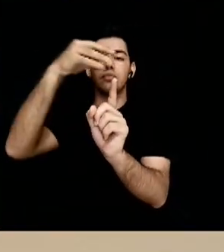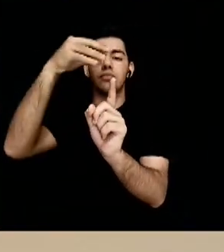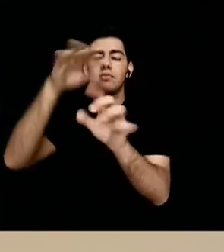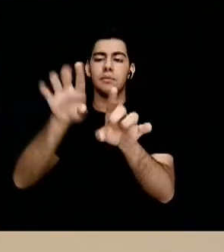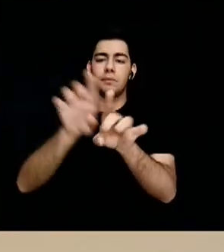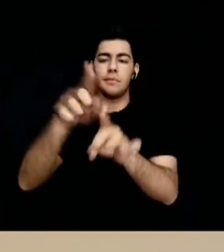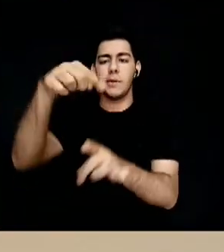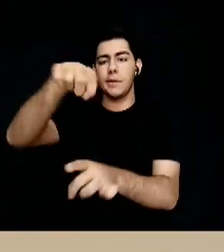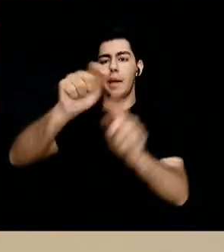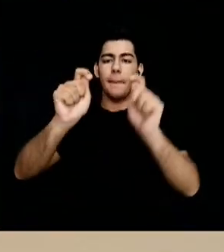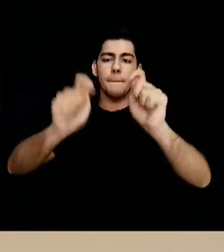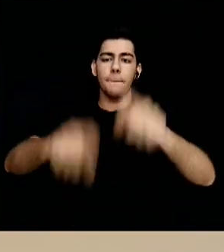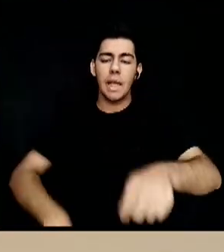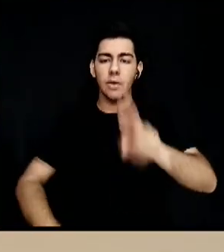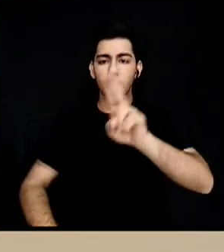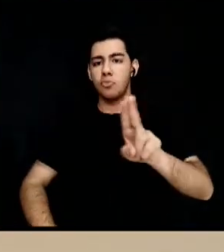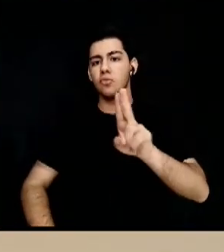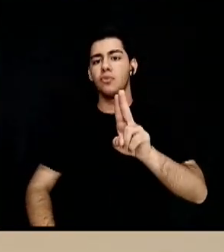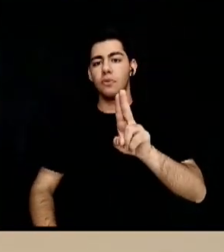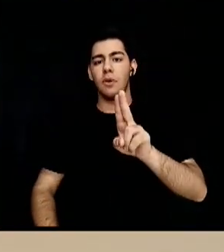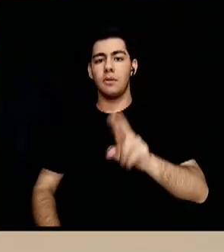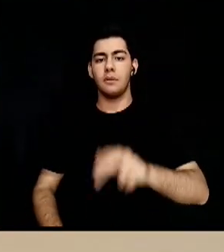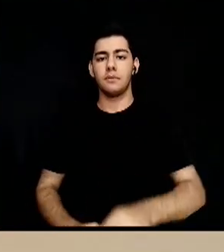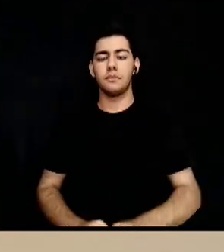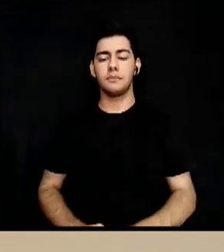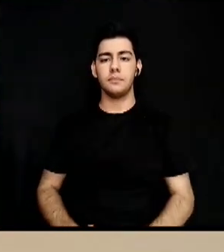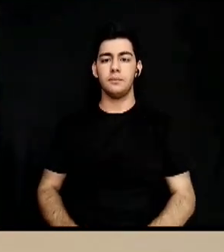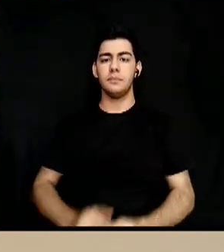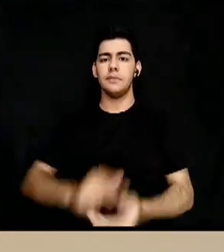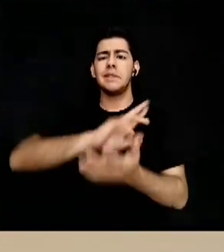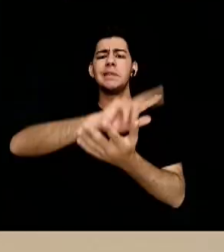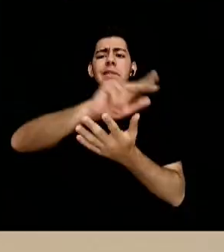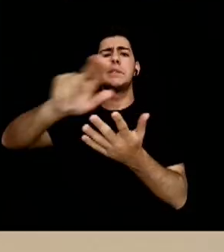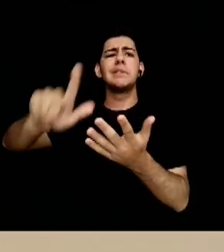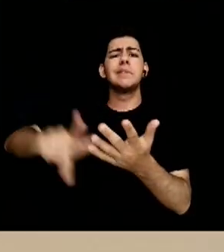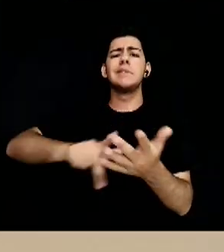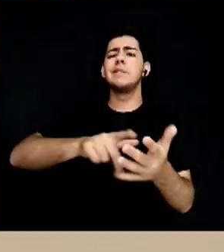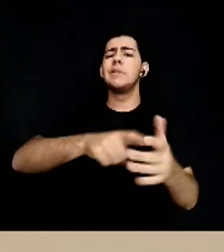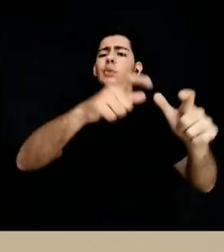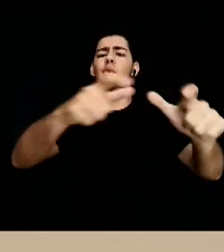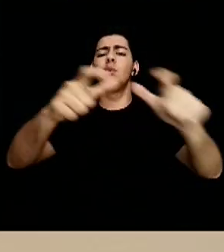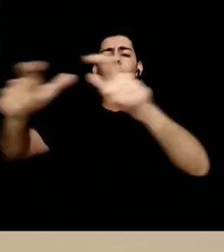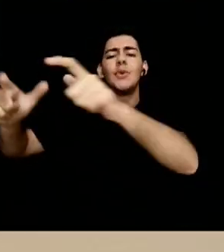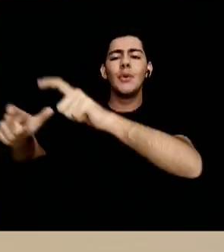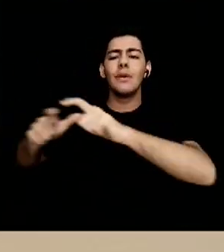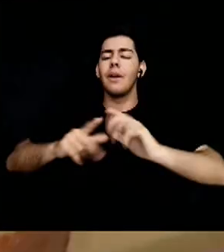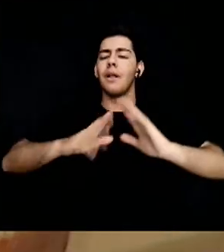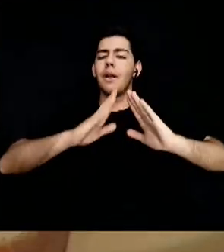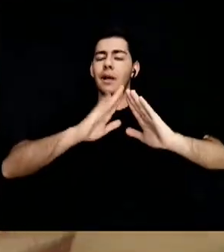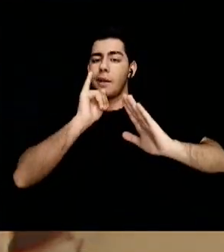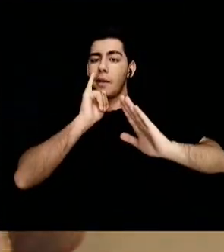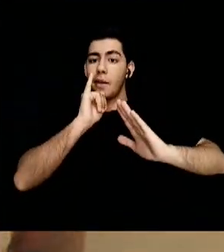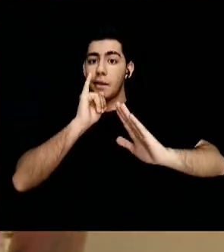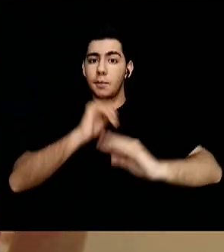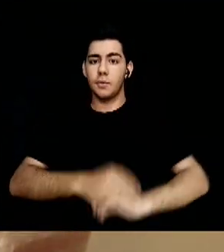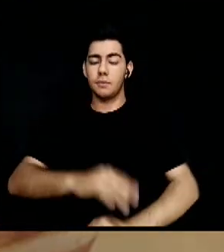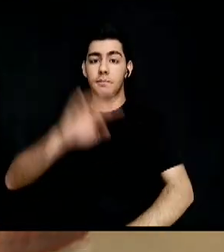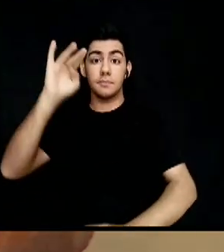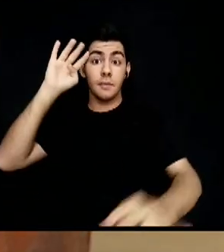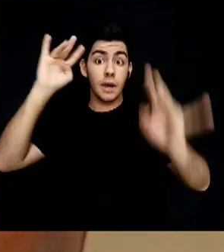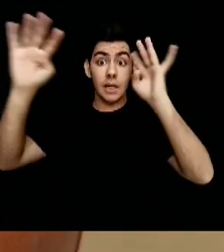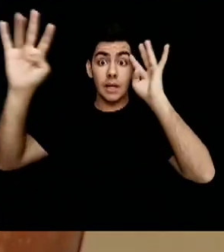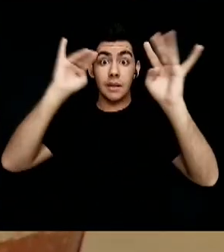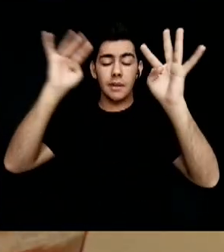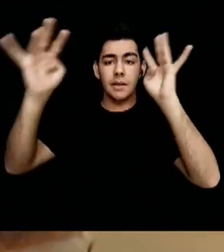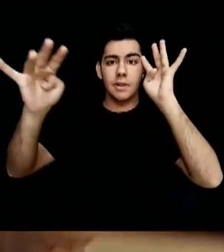neutra para diversas épocas do ano, né? Imagina aqui uma decoração de Páscoa.